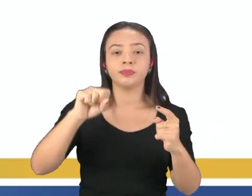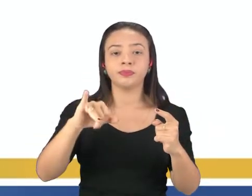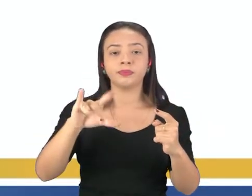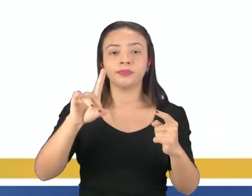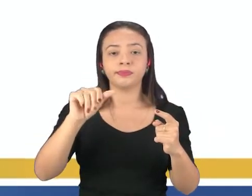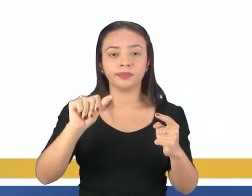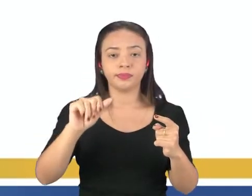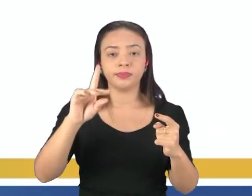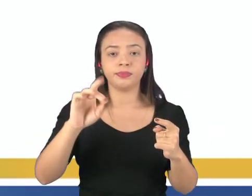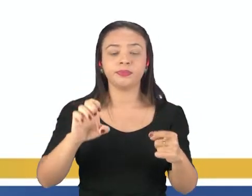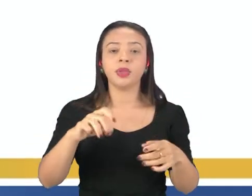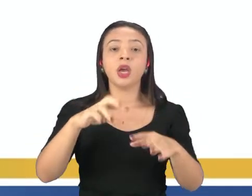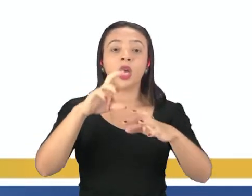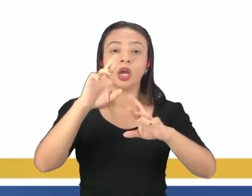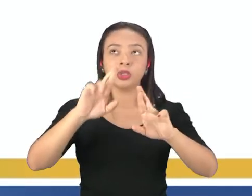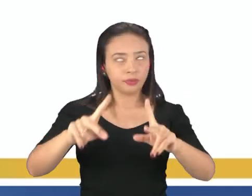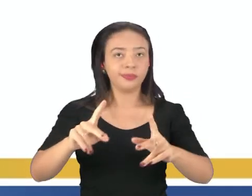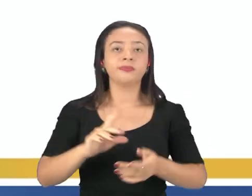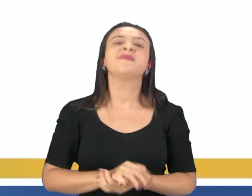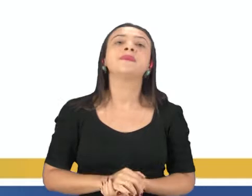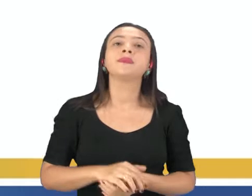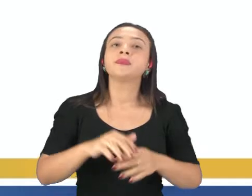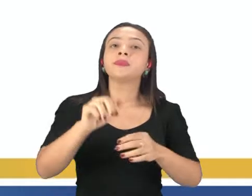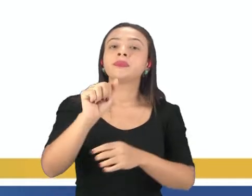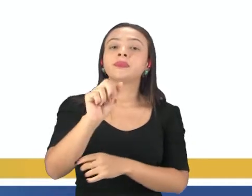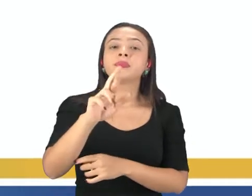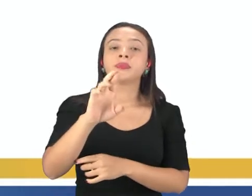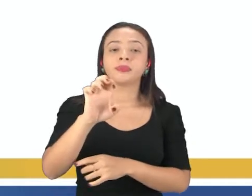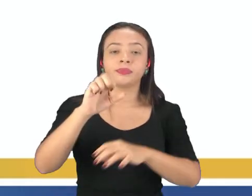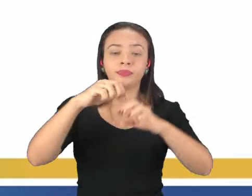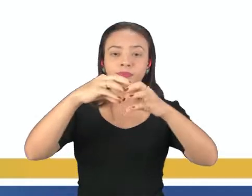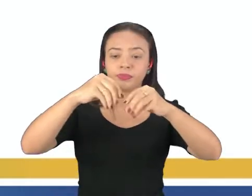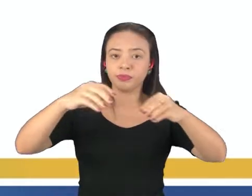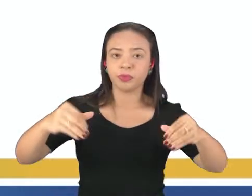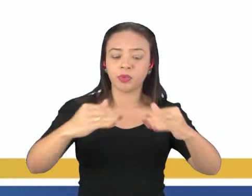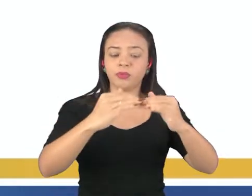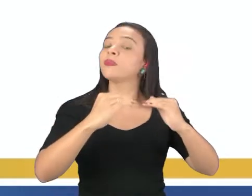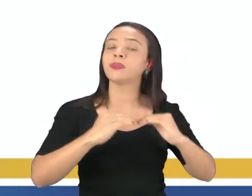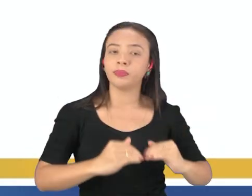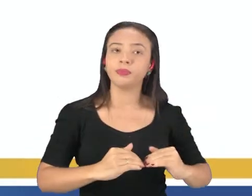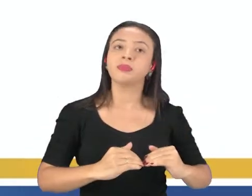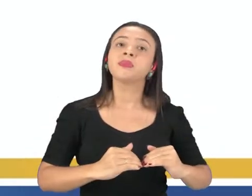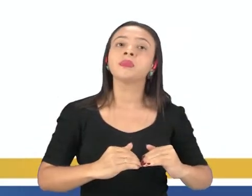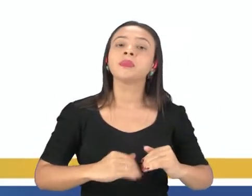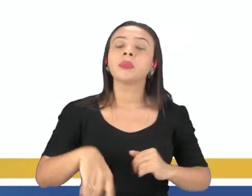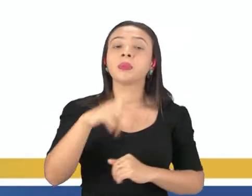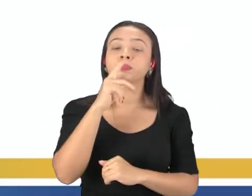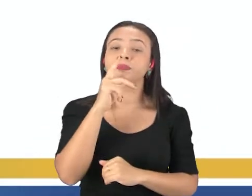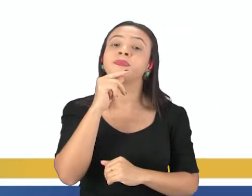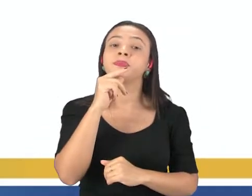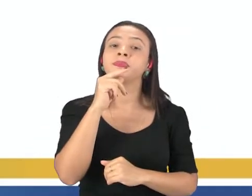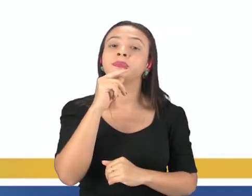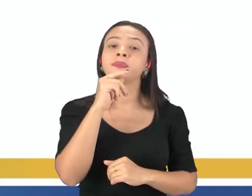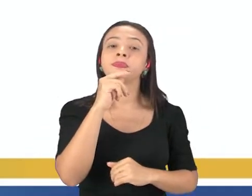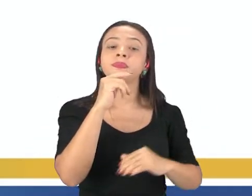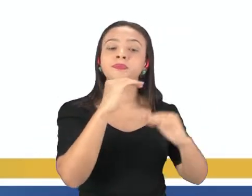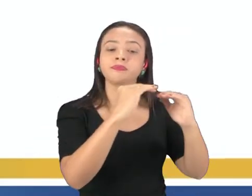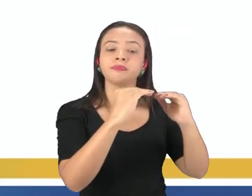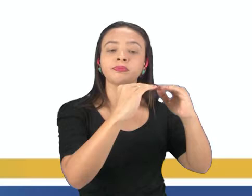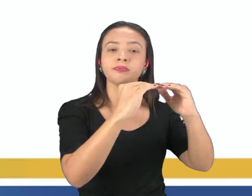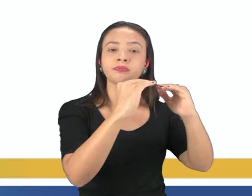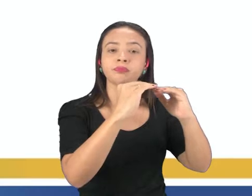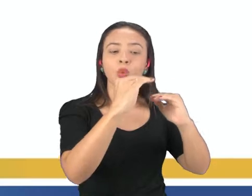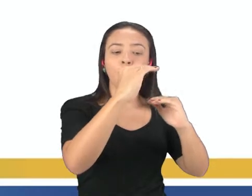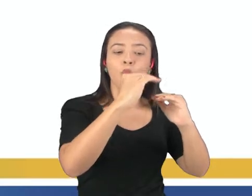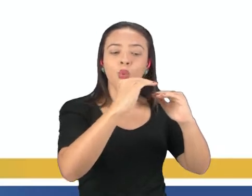diferente. A areia, como é mais densa, tende a afundar. E a água ficaria aí nesse